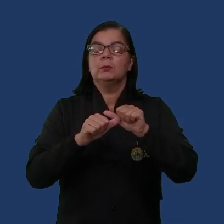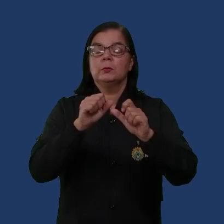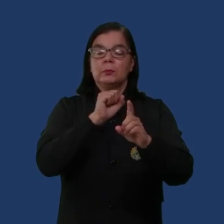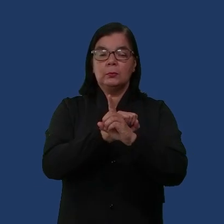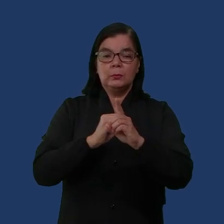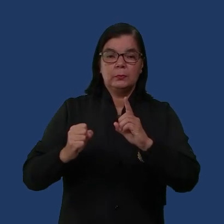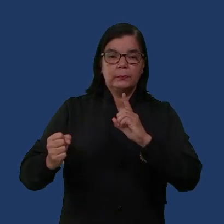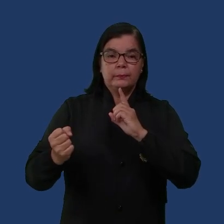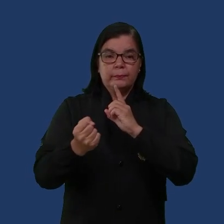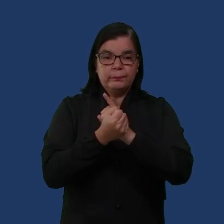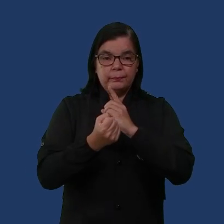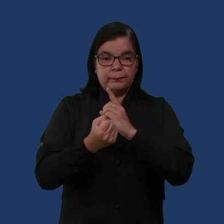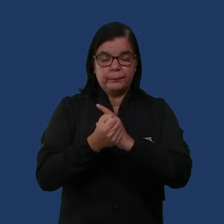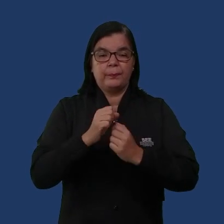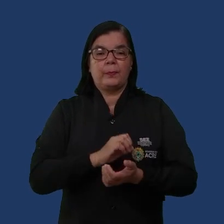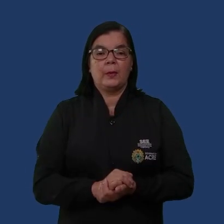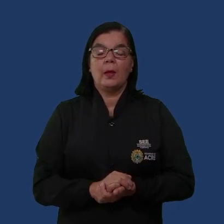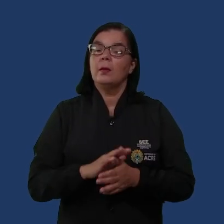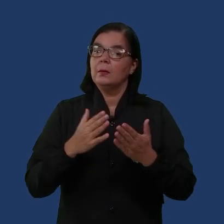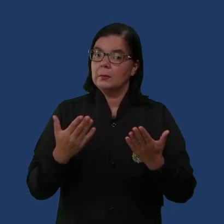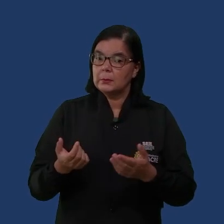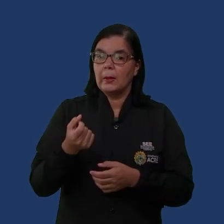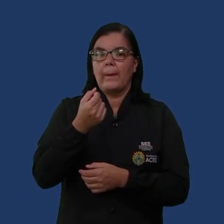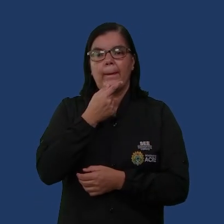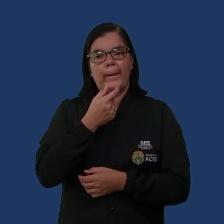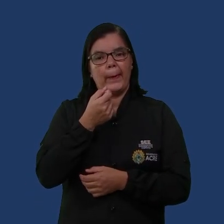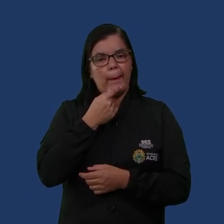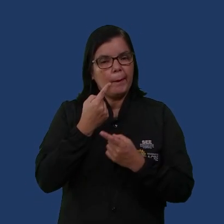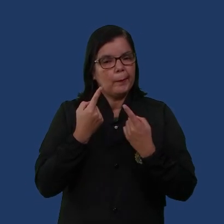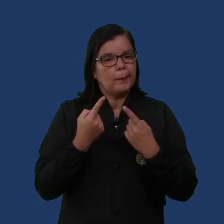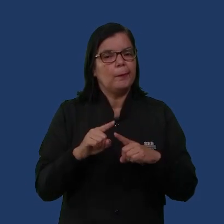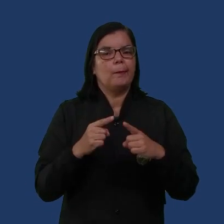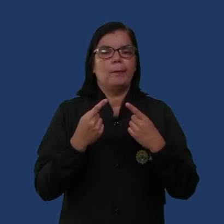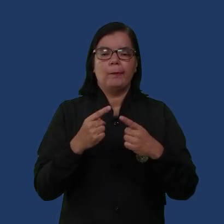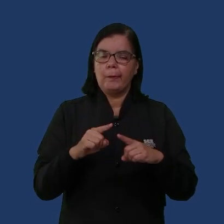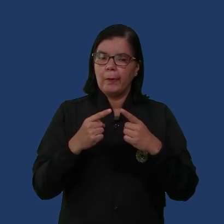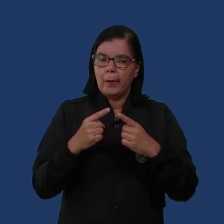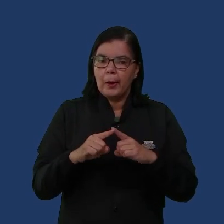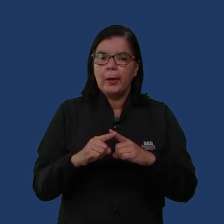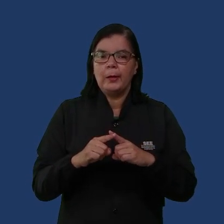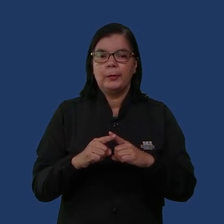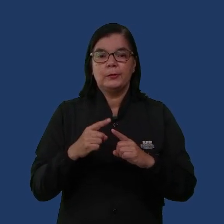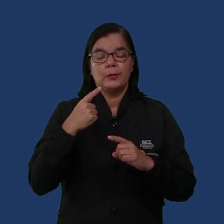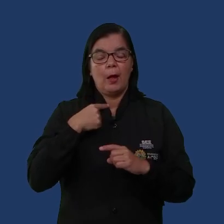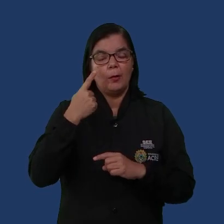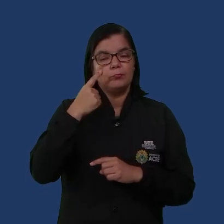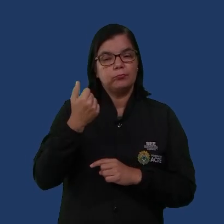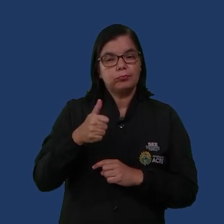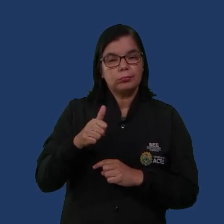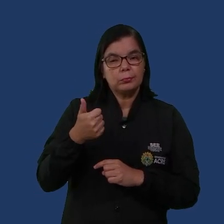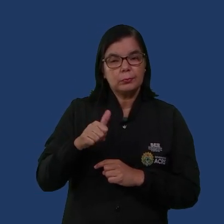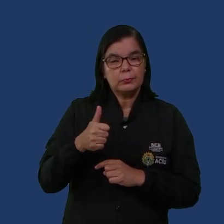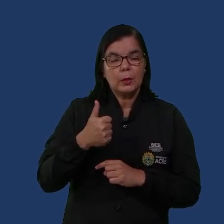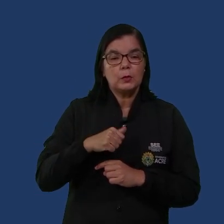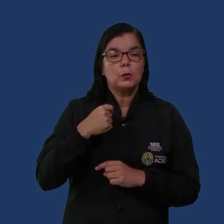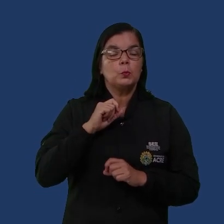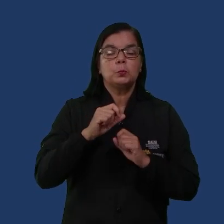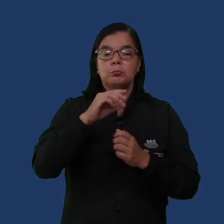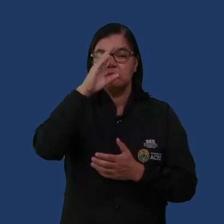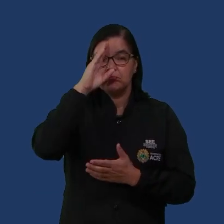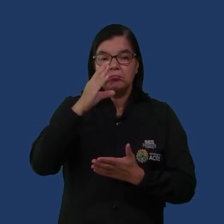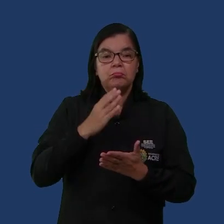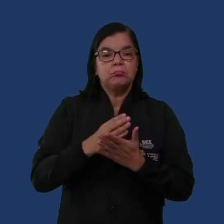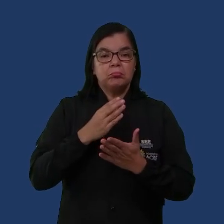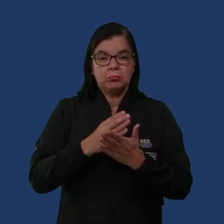para transformações sociais. E a paródia, ela instiga a audiência a reavaliar suas crenças,